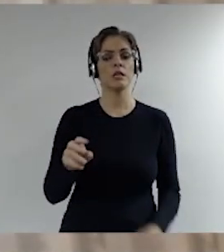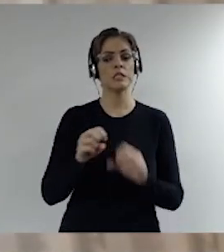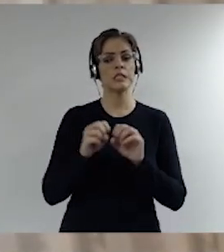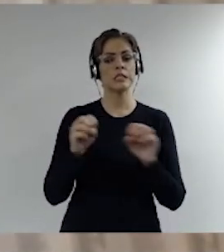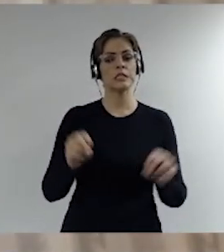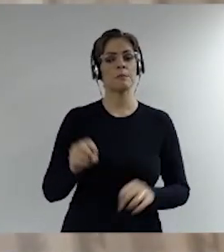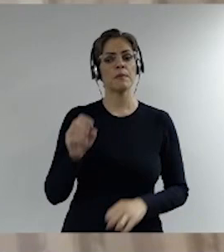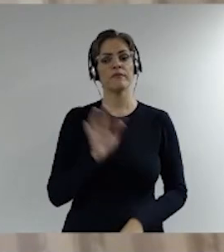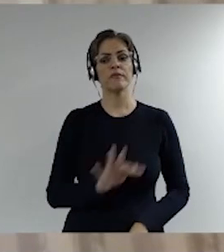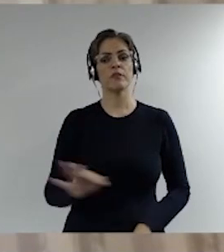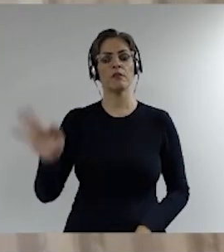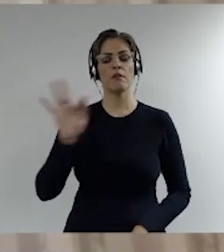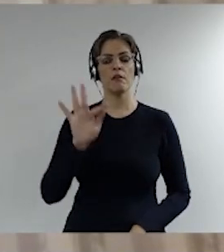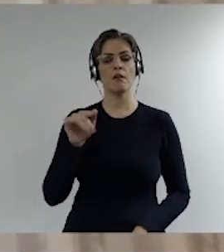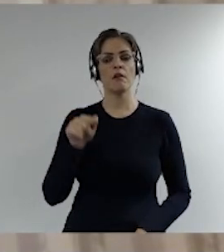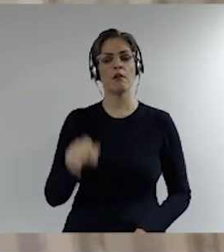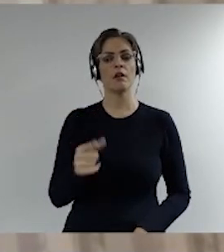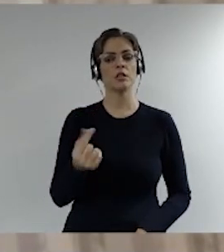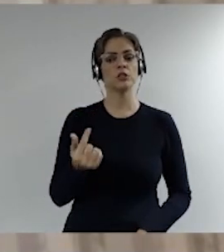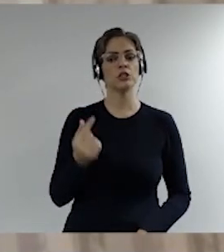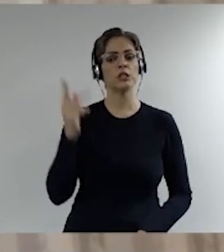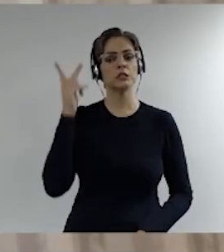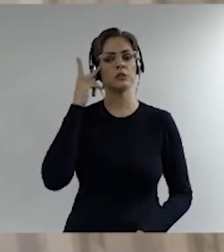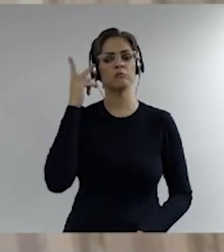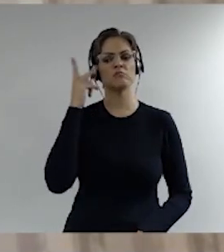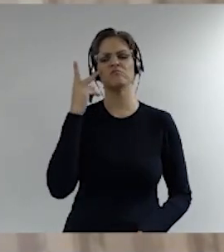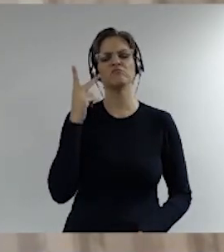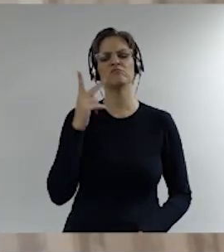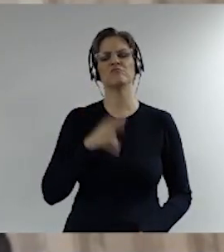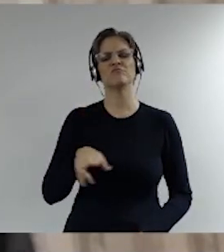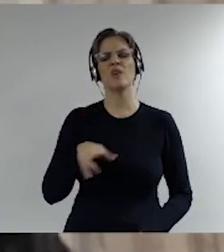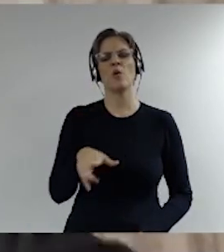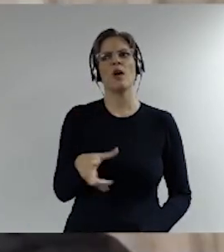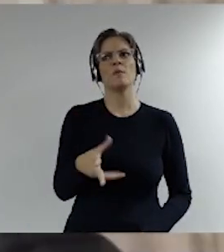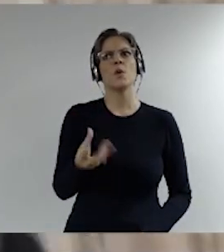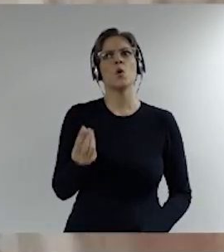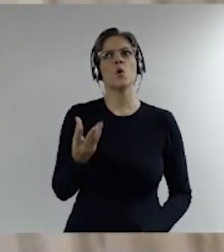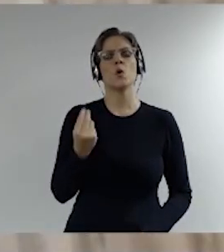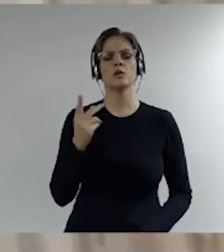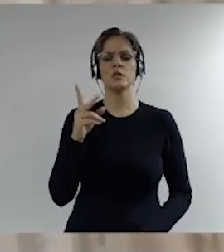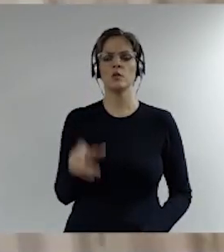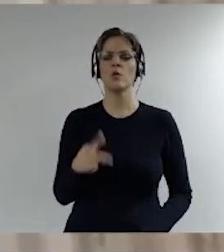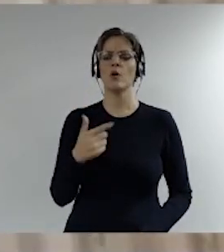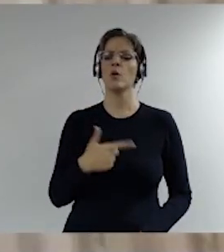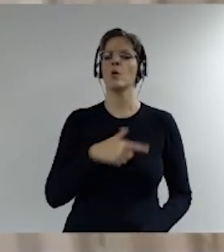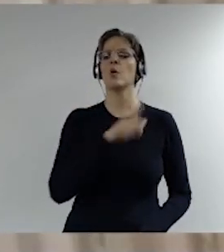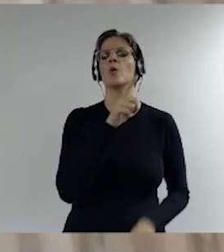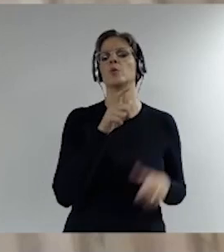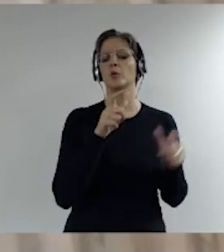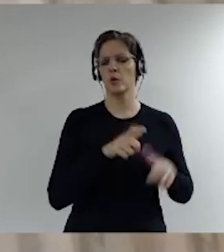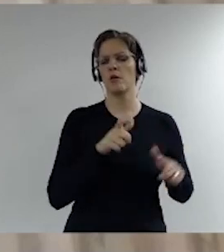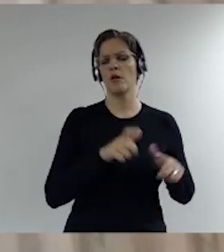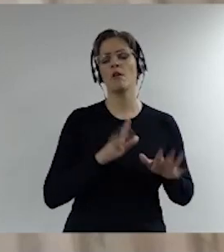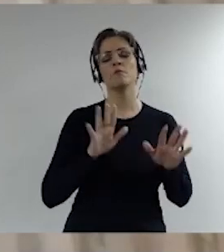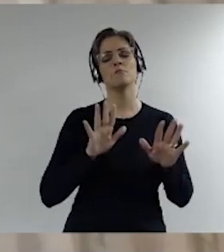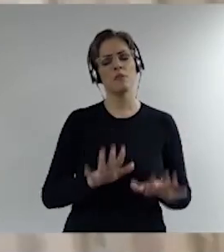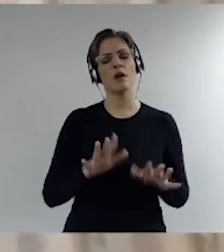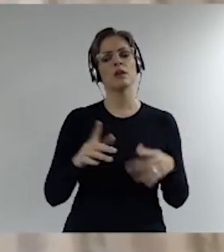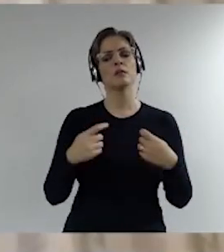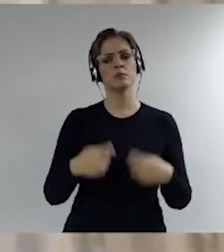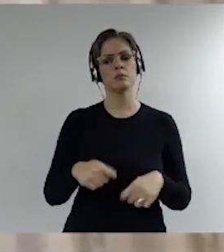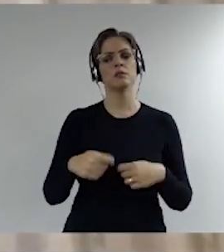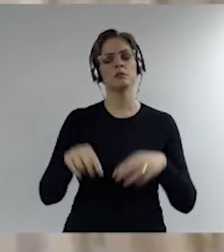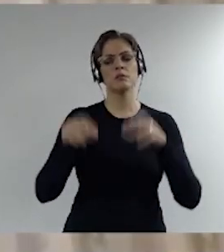essa quantia para São Paulo não é tão representativa como para as demais seccionais, mas nós temos que respeitar